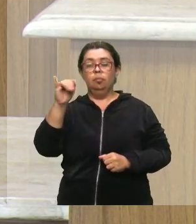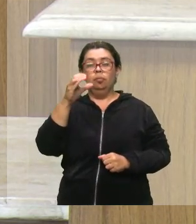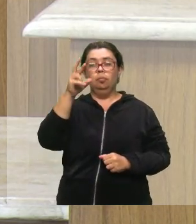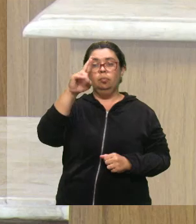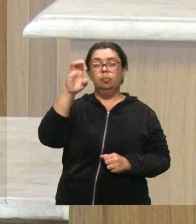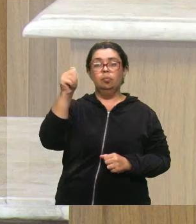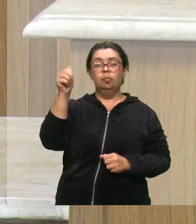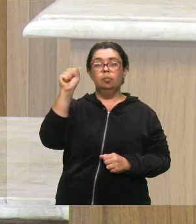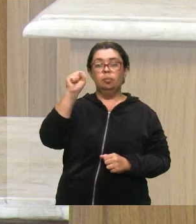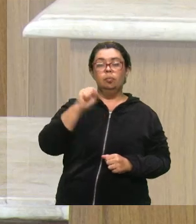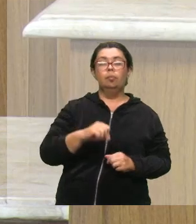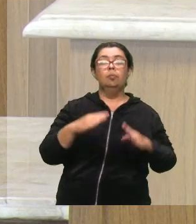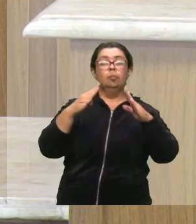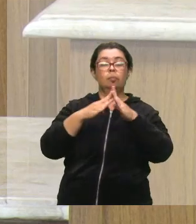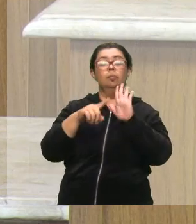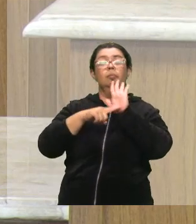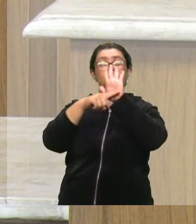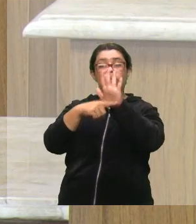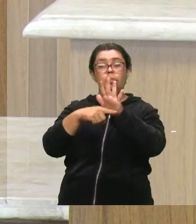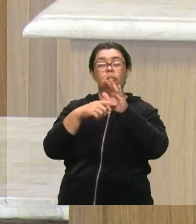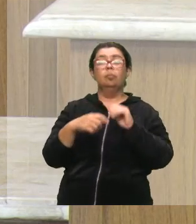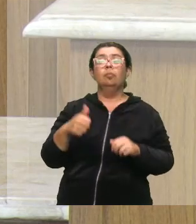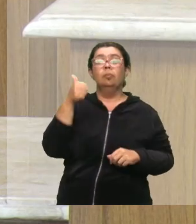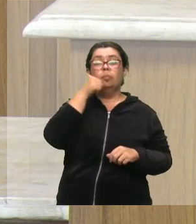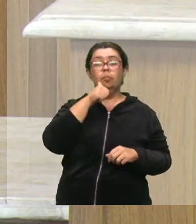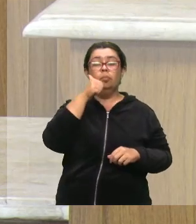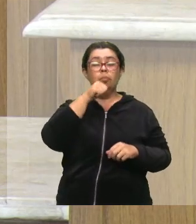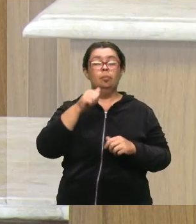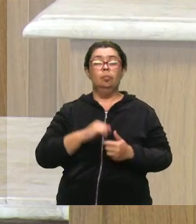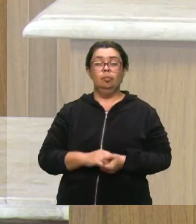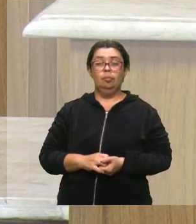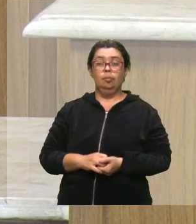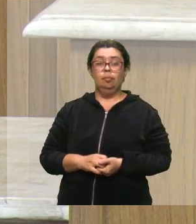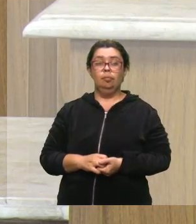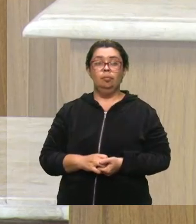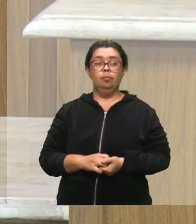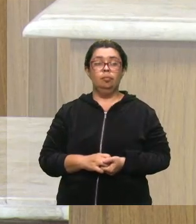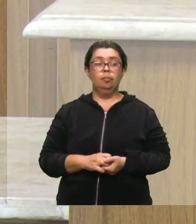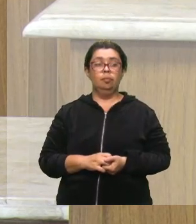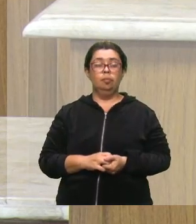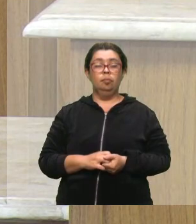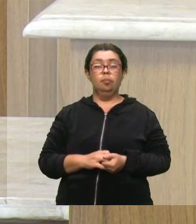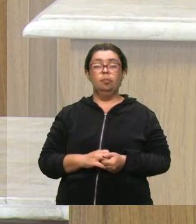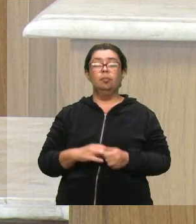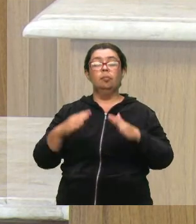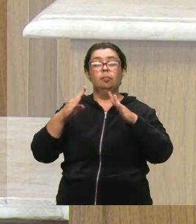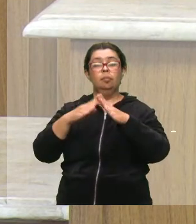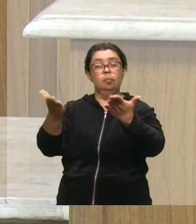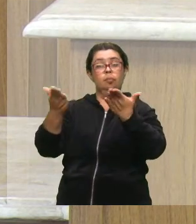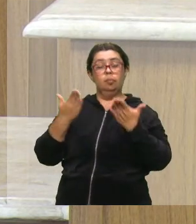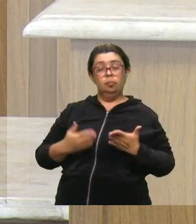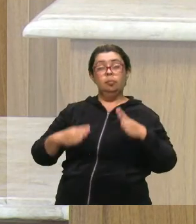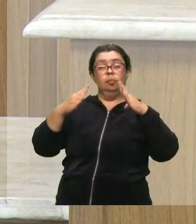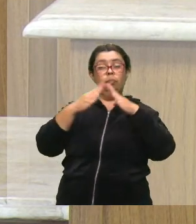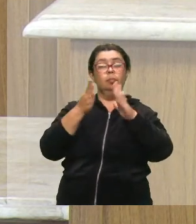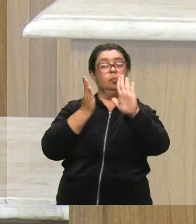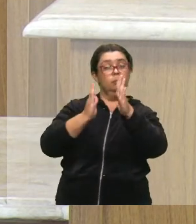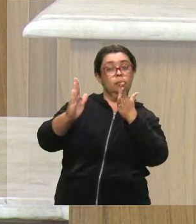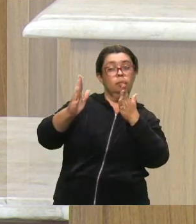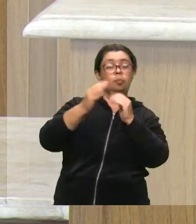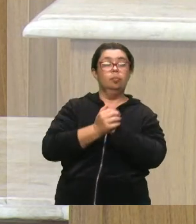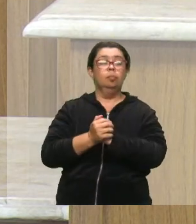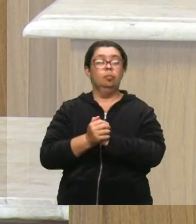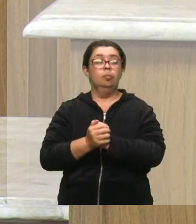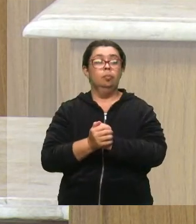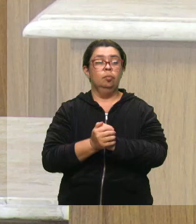de Apoio à Mulher, Subvenções a Entidades Sociais, Casa de Acolhimento, Casa de Passagem e o